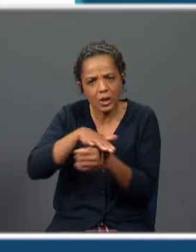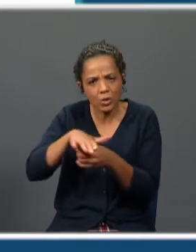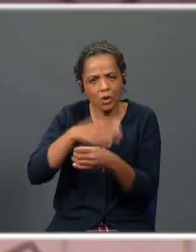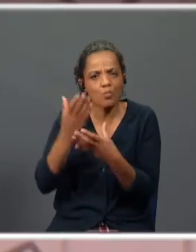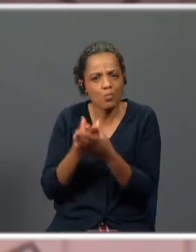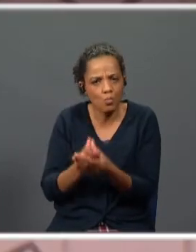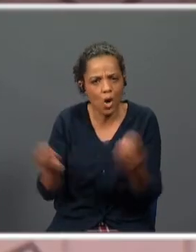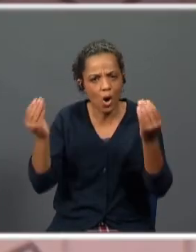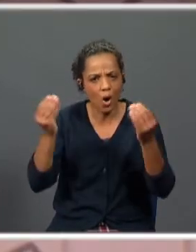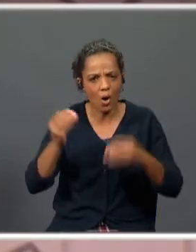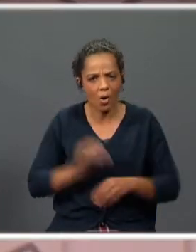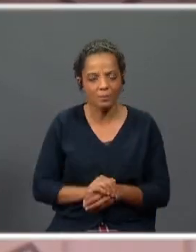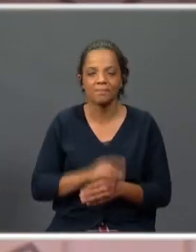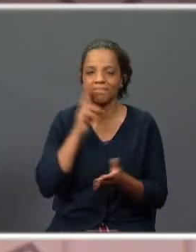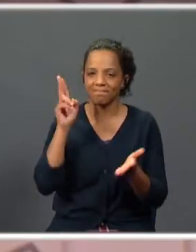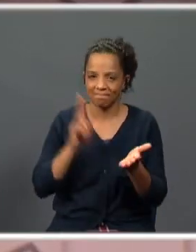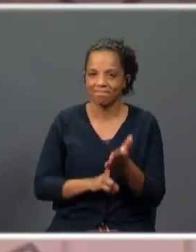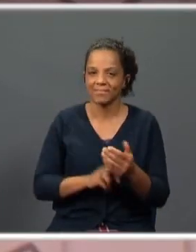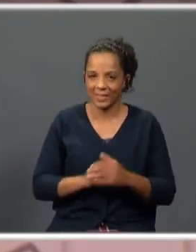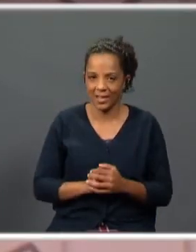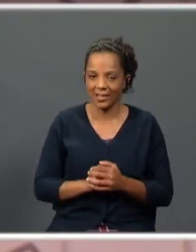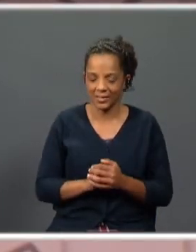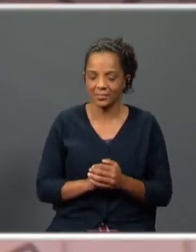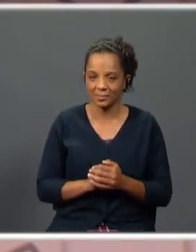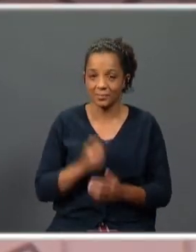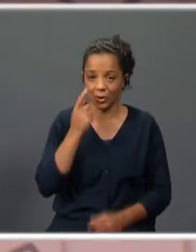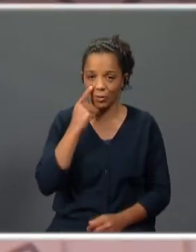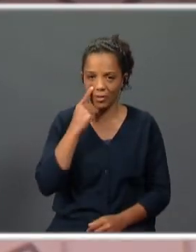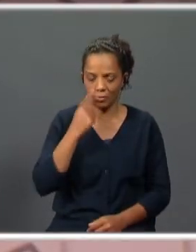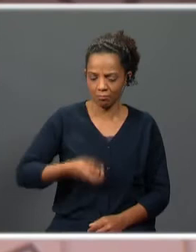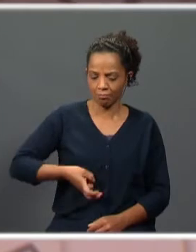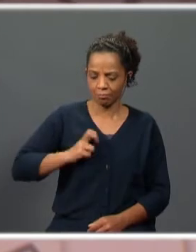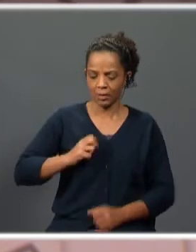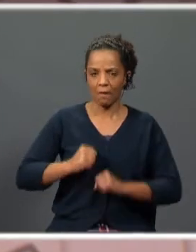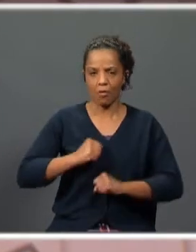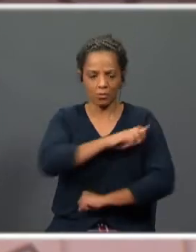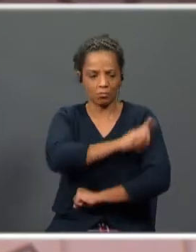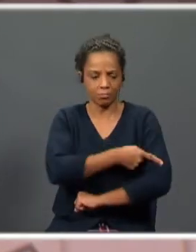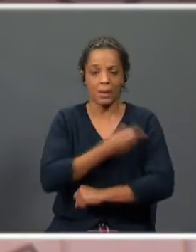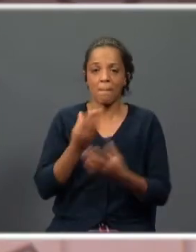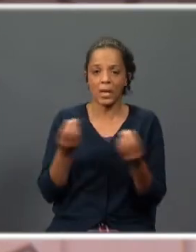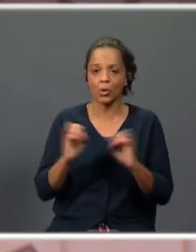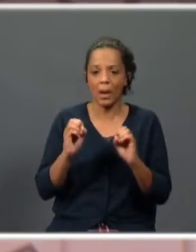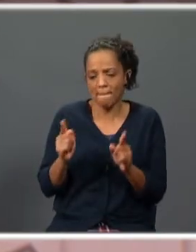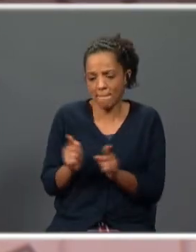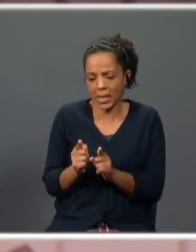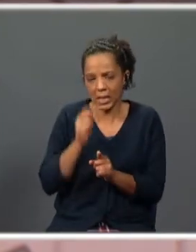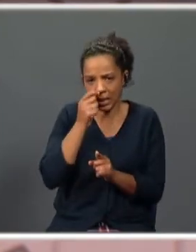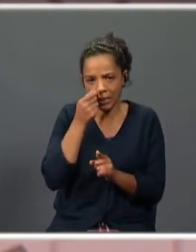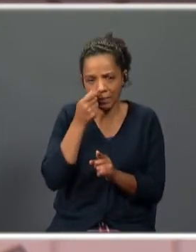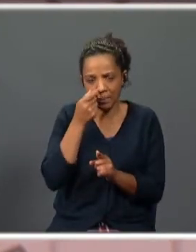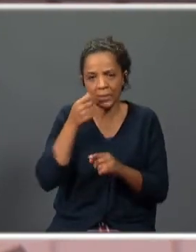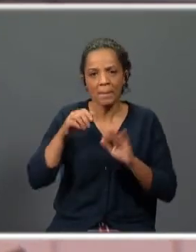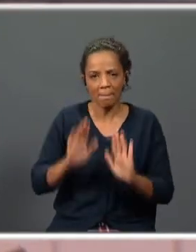situação? É verdade, já viram? Foi valente, não teve medo, apesar do seu tamanho, foi